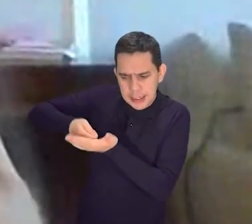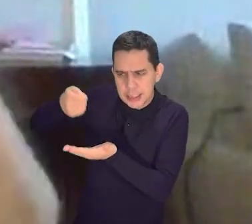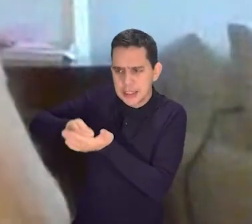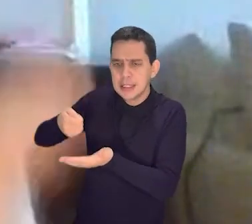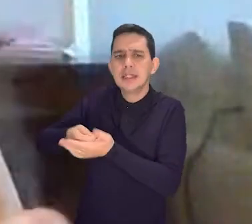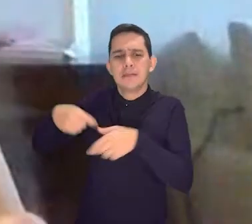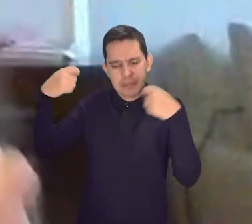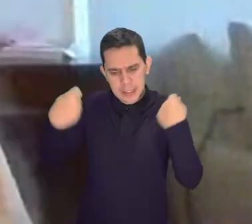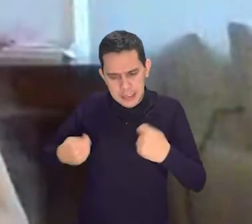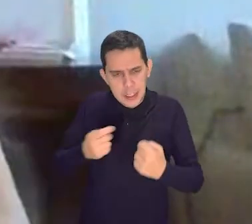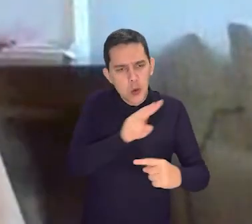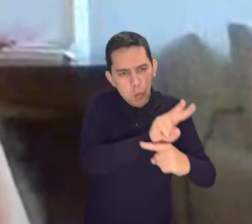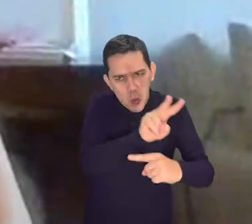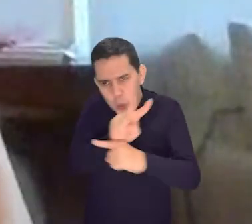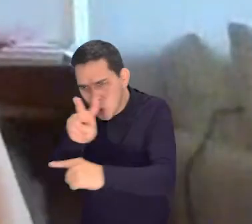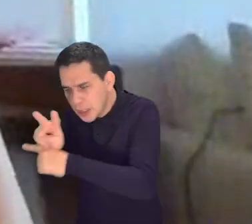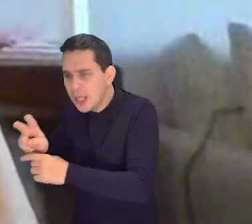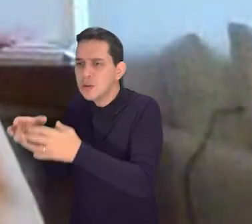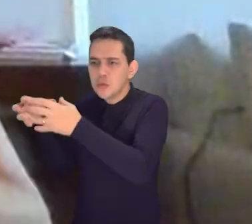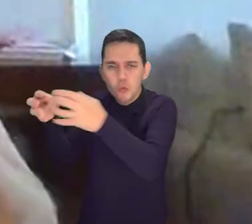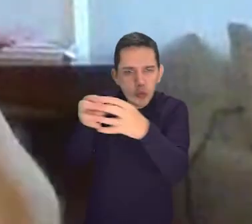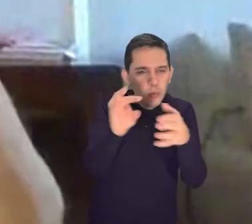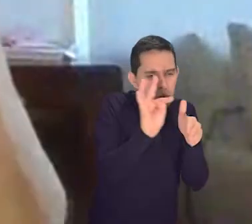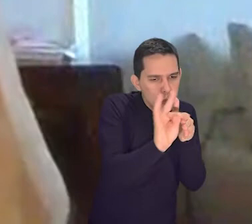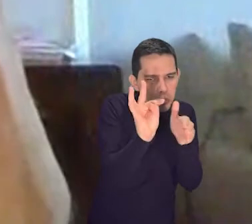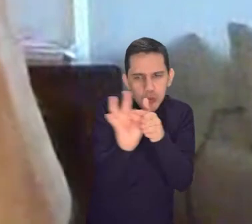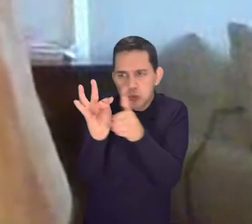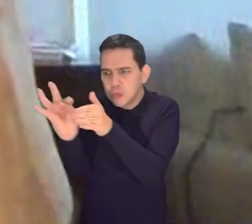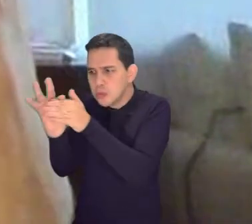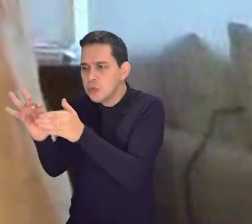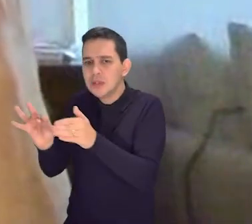refere à exigência de